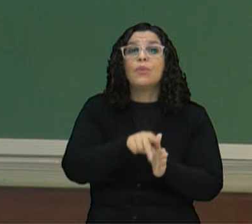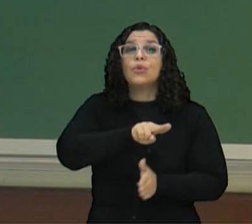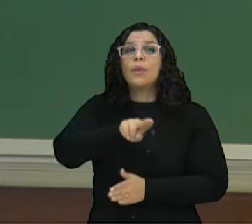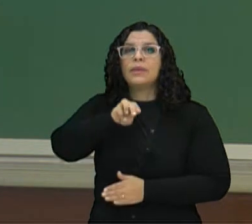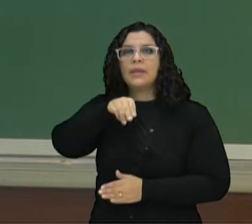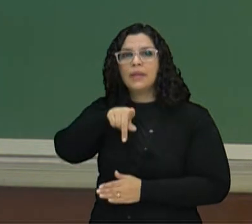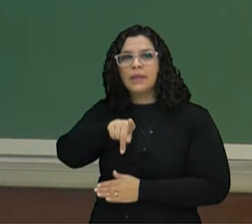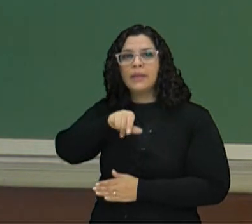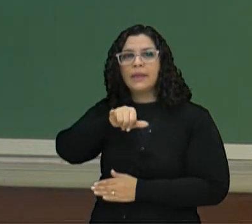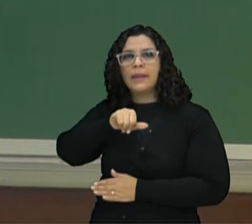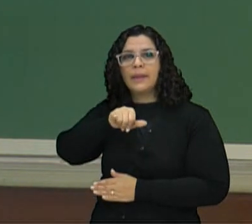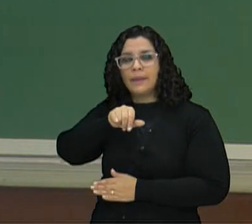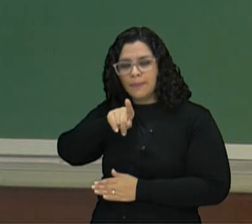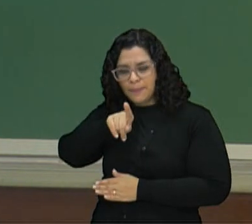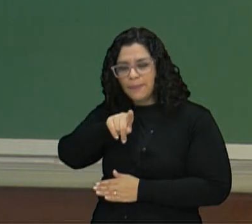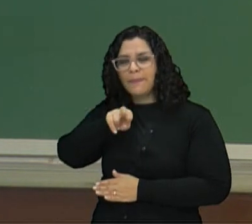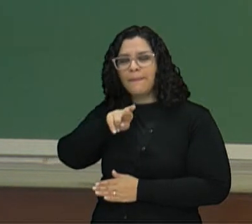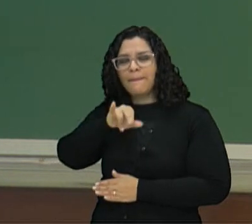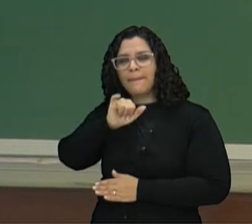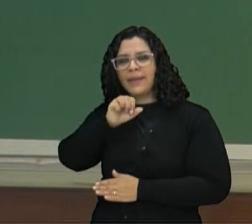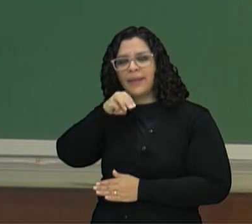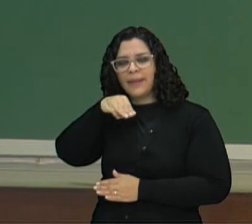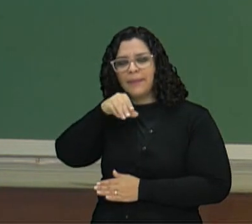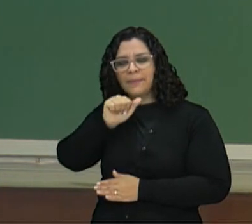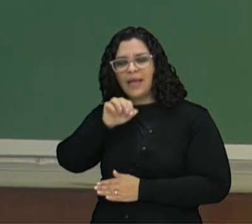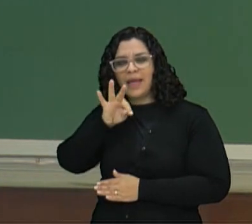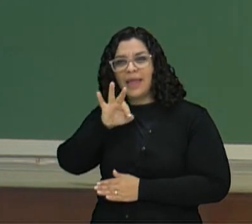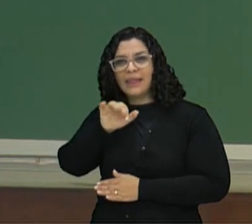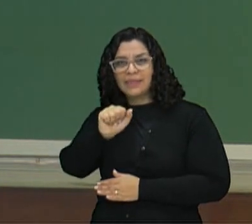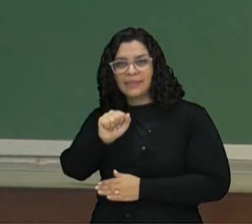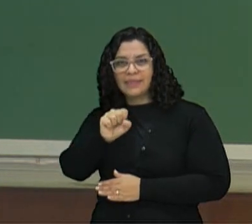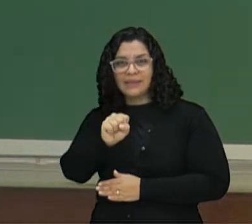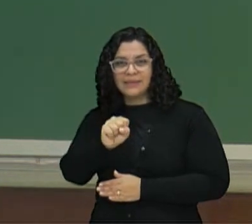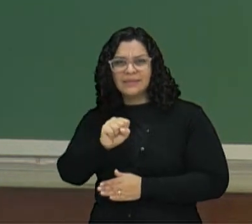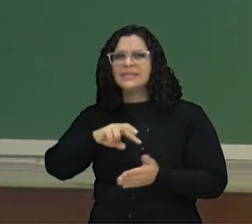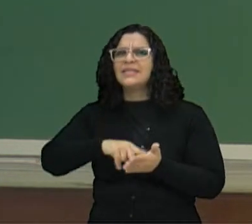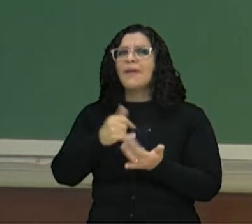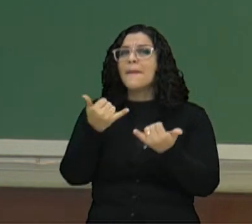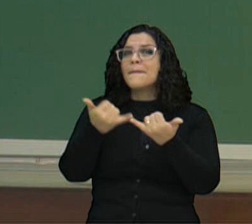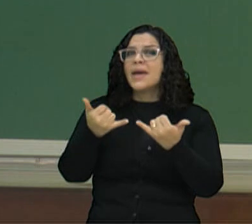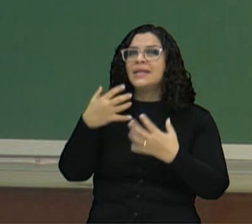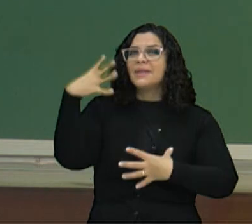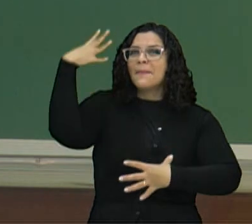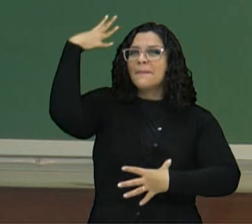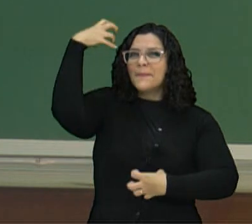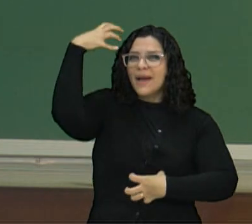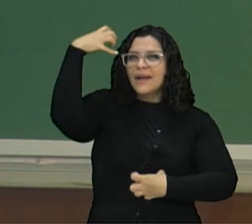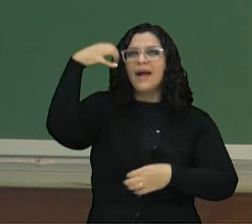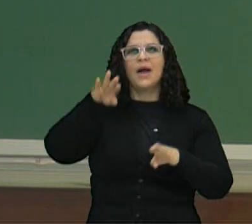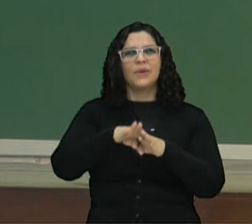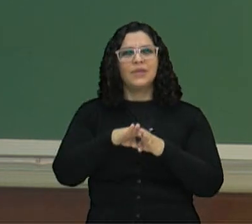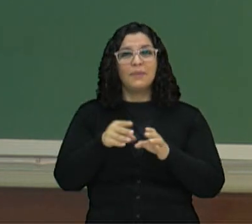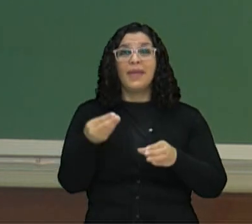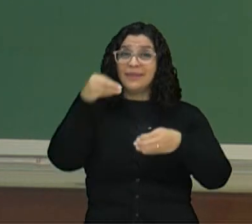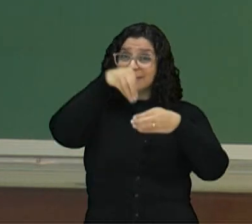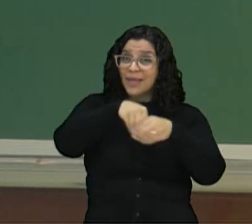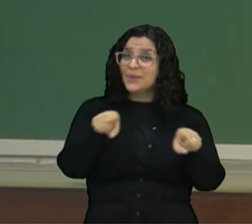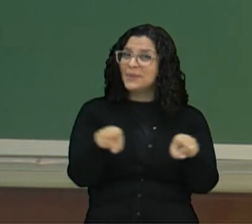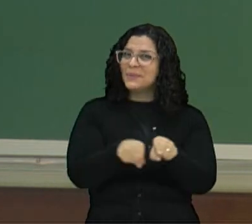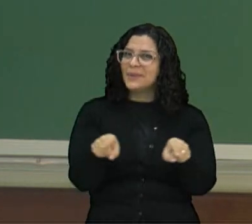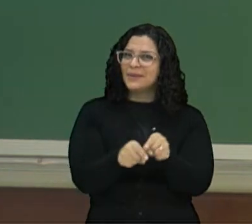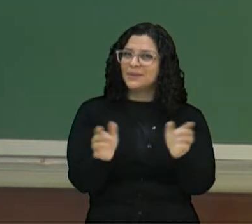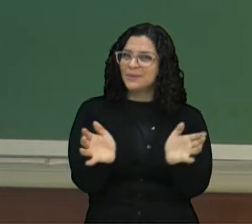primatas, na ordem primates, dos macacos, chimpanzés, orangotangos, os